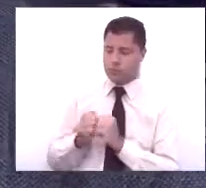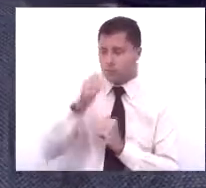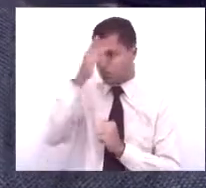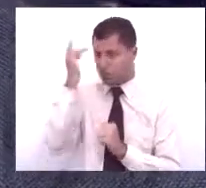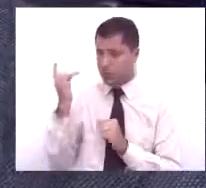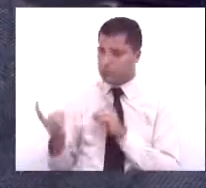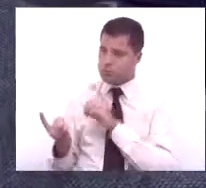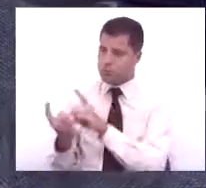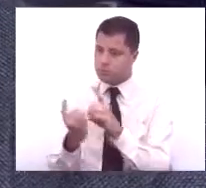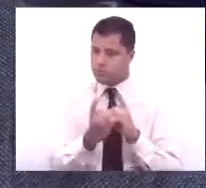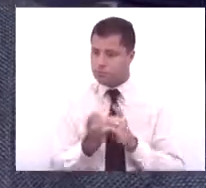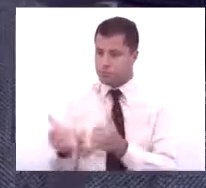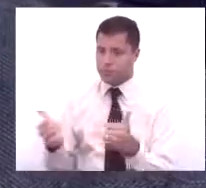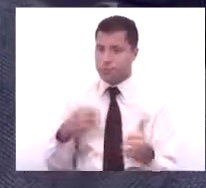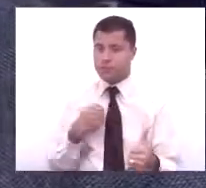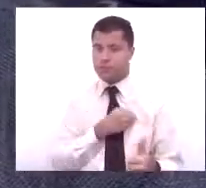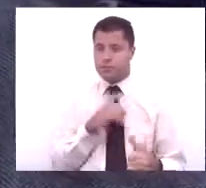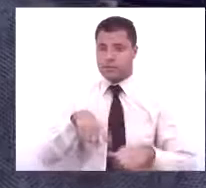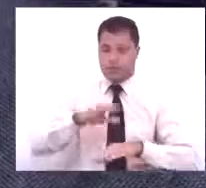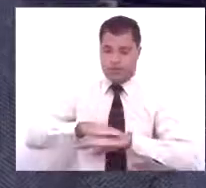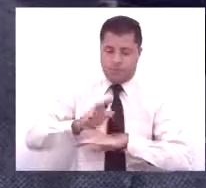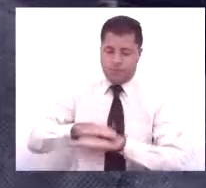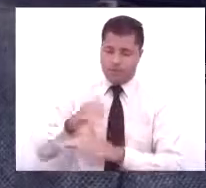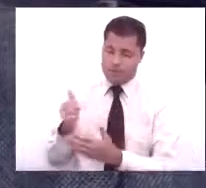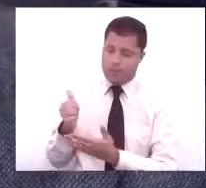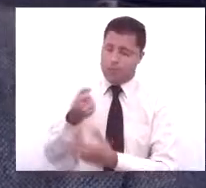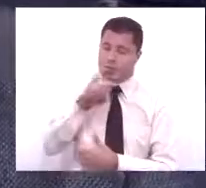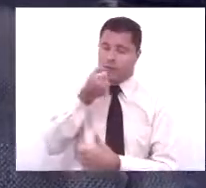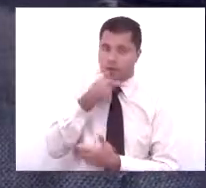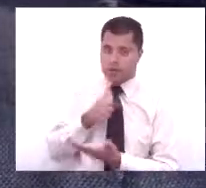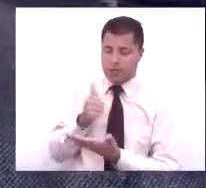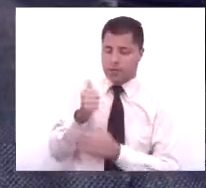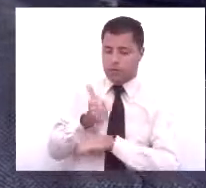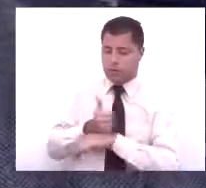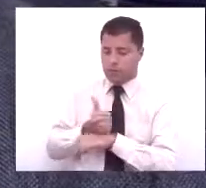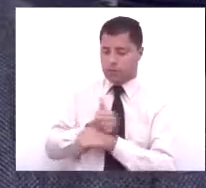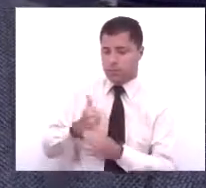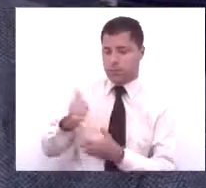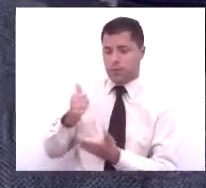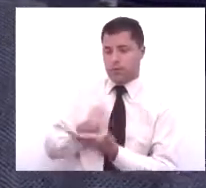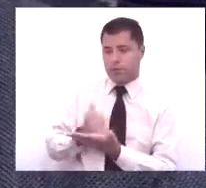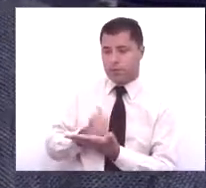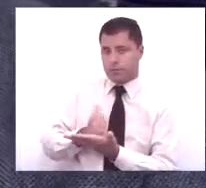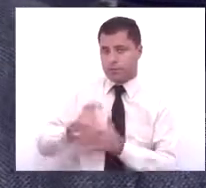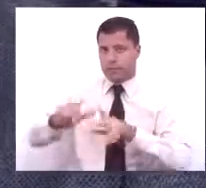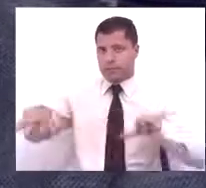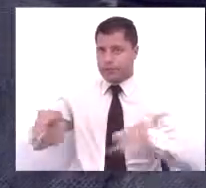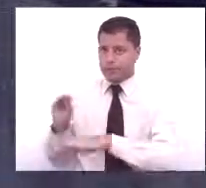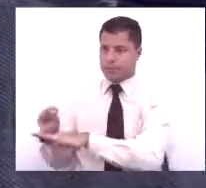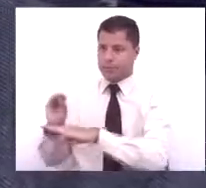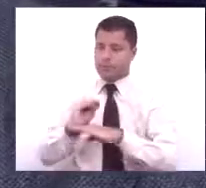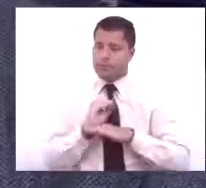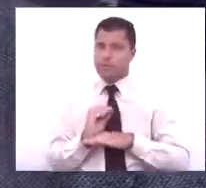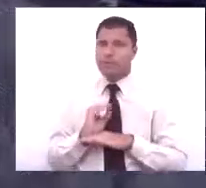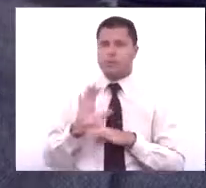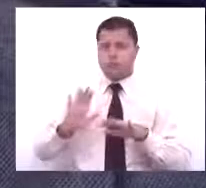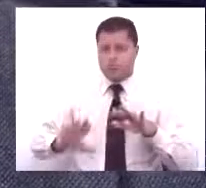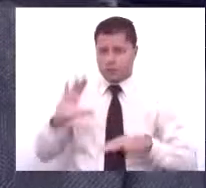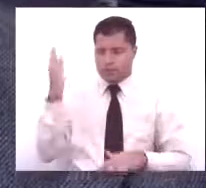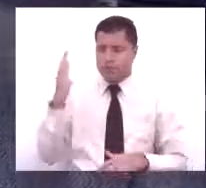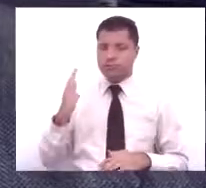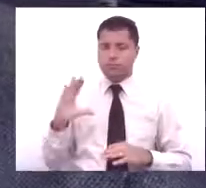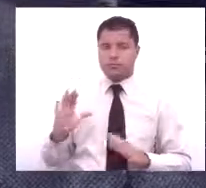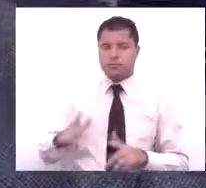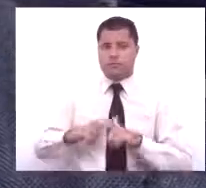essa é a função do farmacêutico, para dar corretamente e hoje até discutir com o médico, porque existem casos de haver divergências por N fatores,